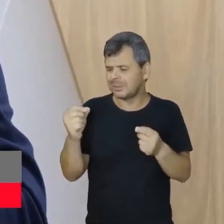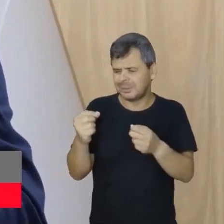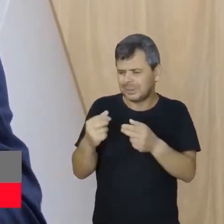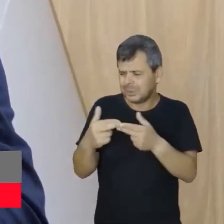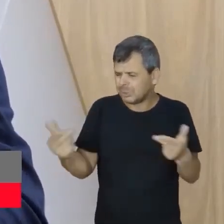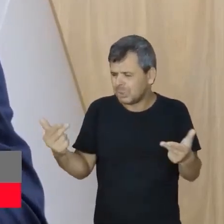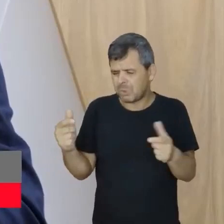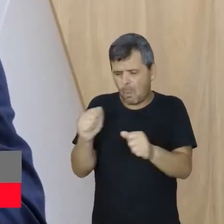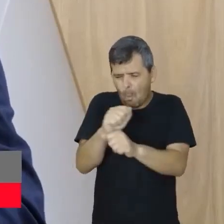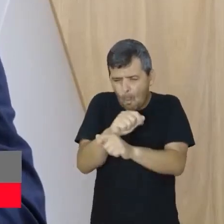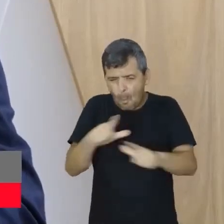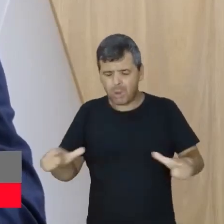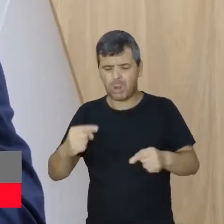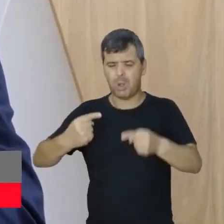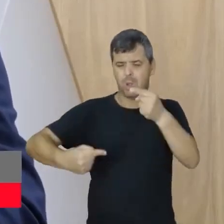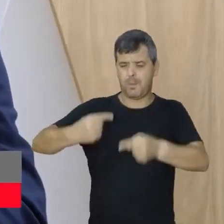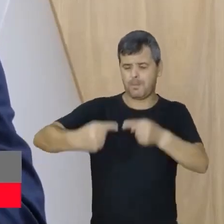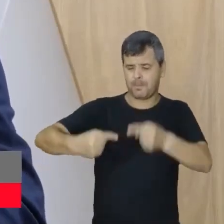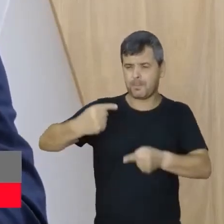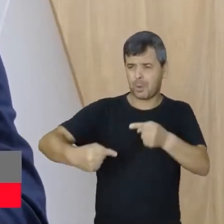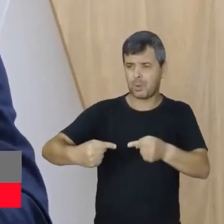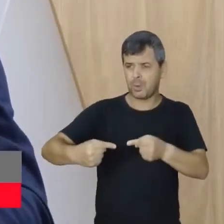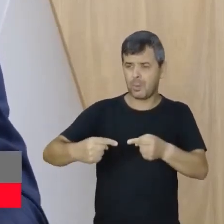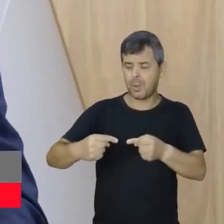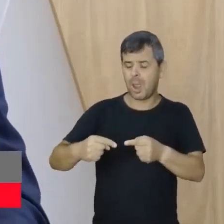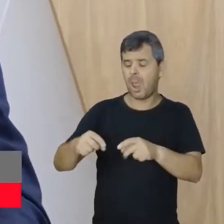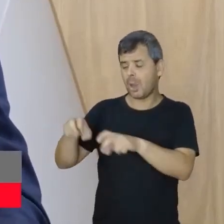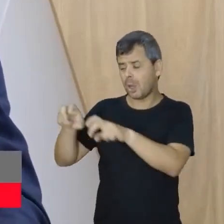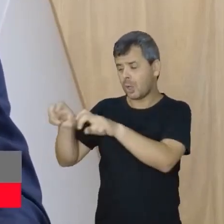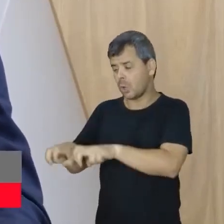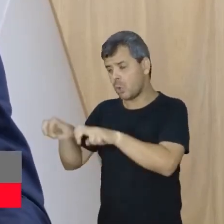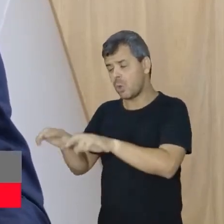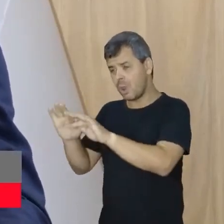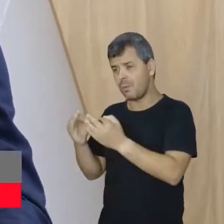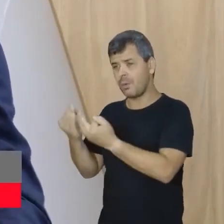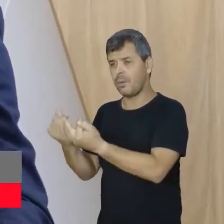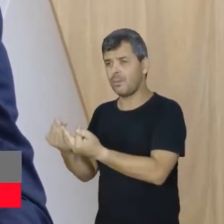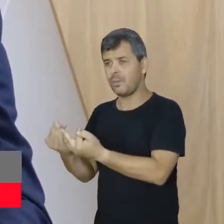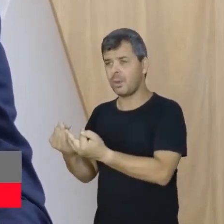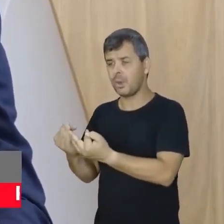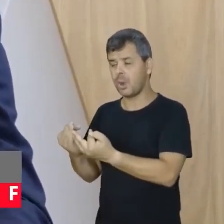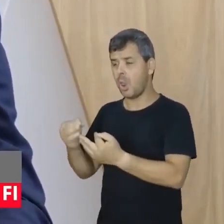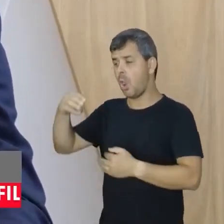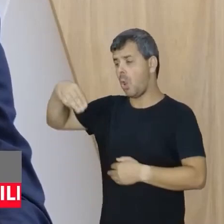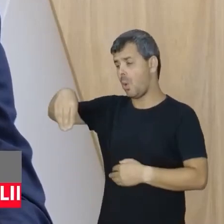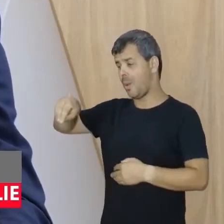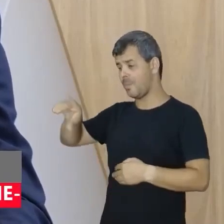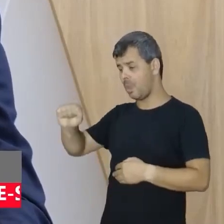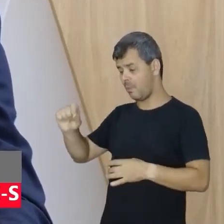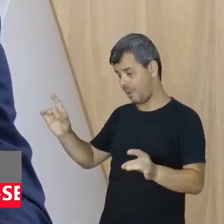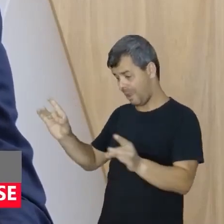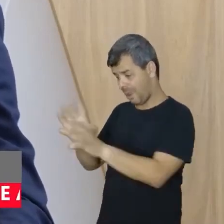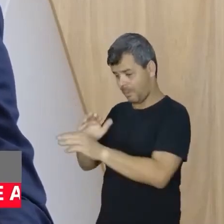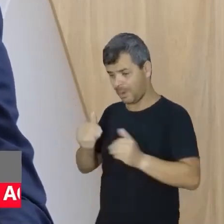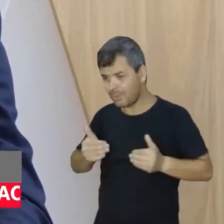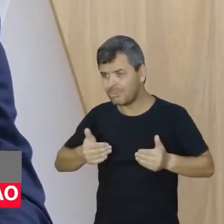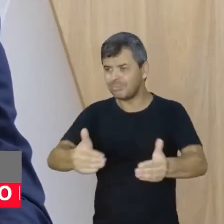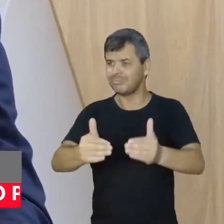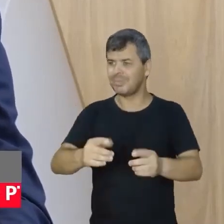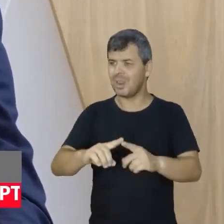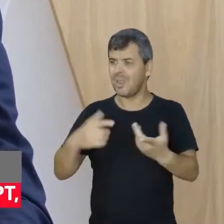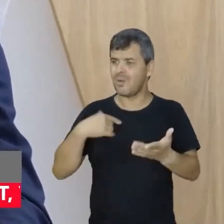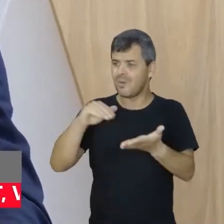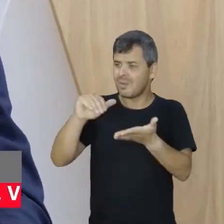esse esvaziamento das políticas públicas para a agricultura familiar, o MDA foi extinto também no governo passado. Virou